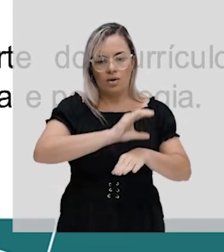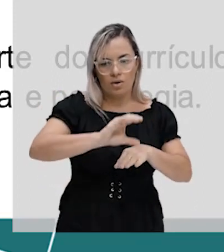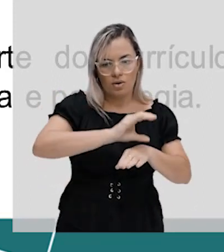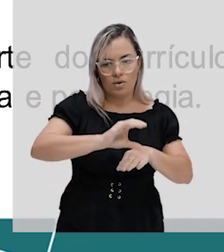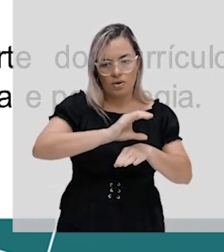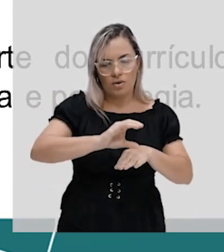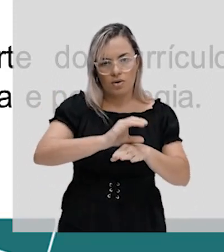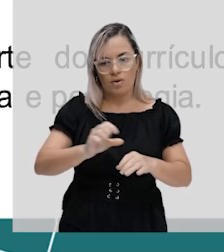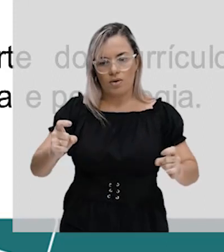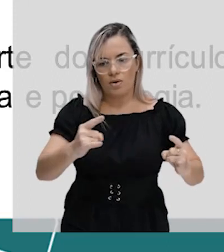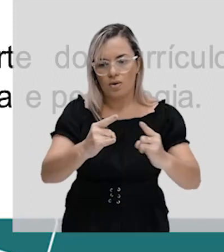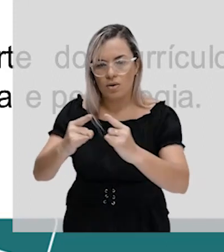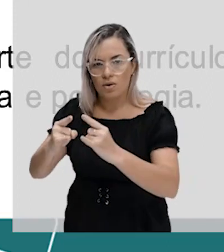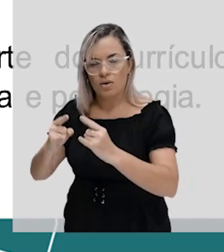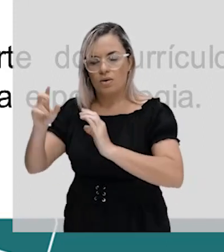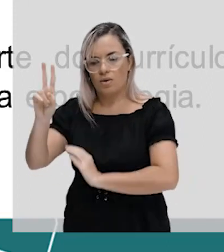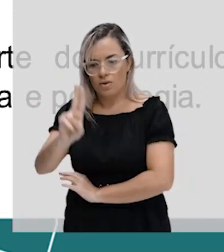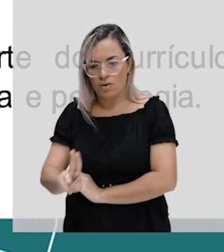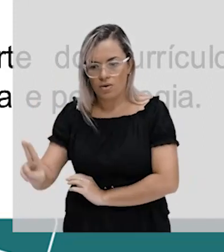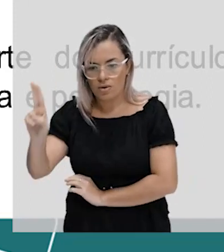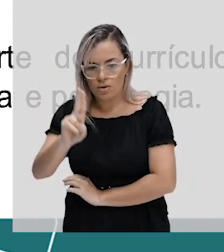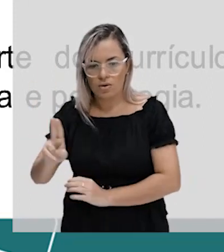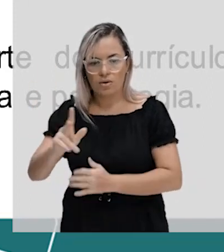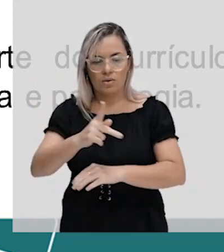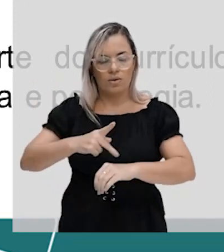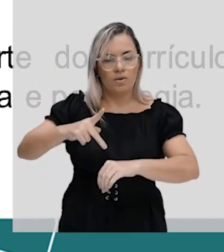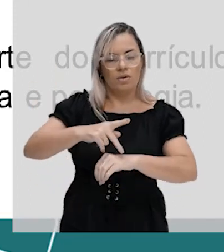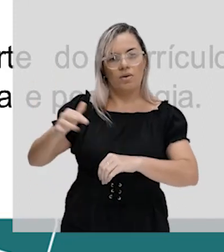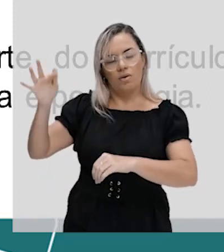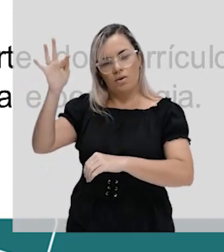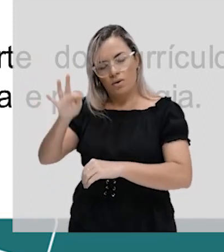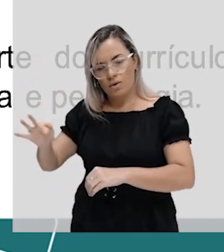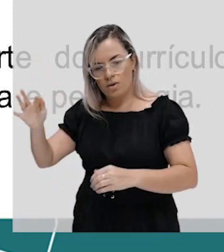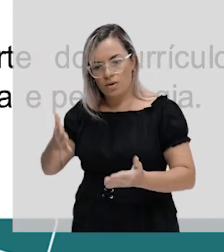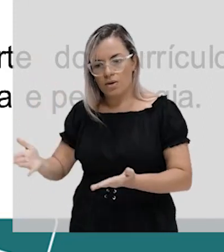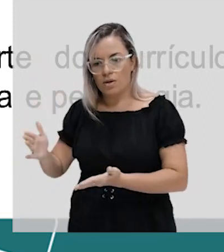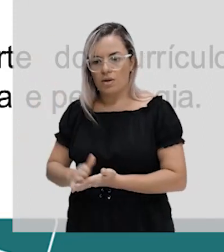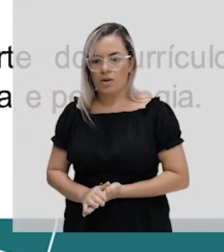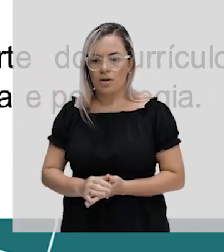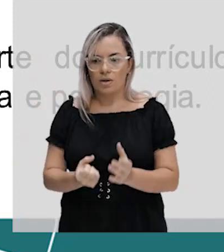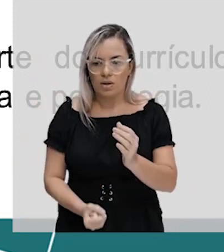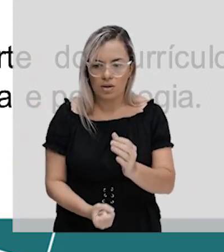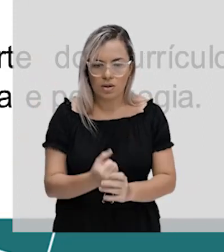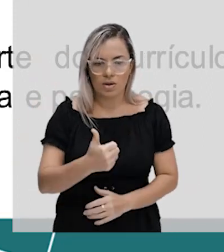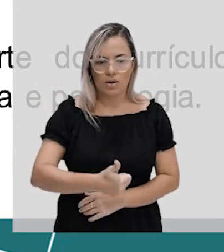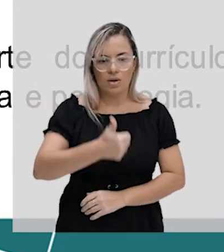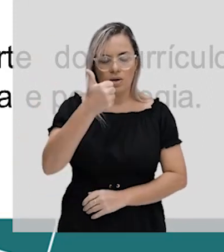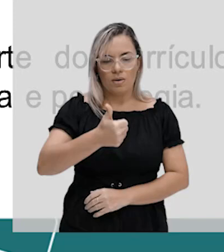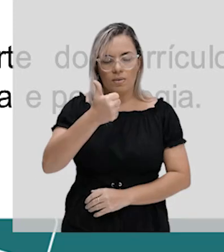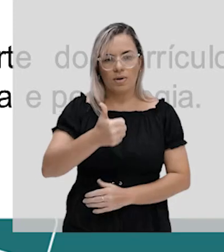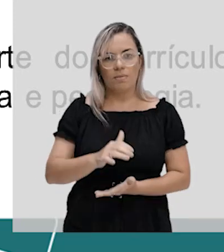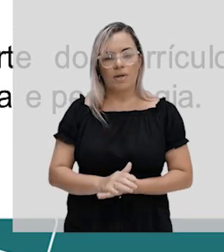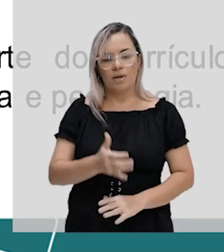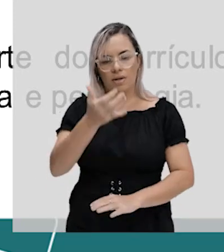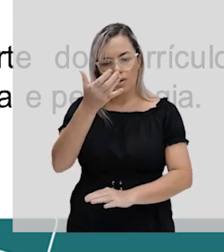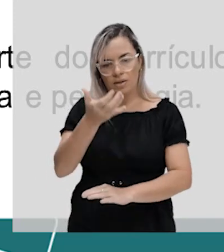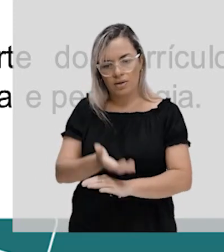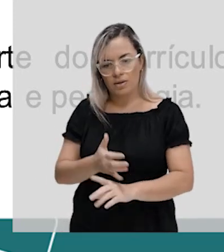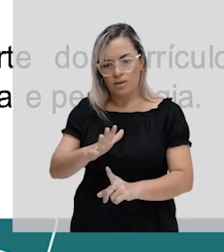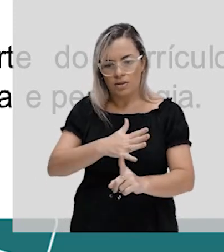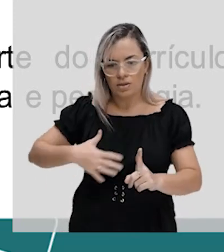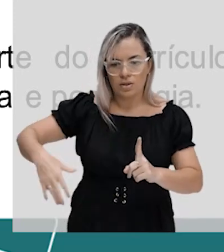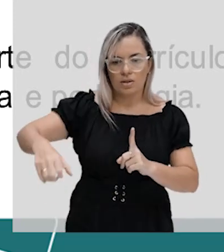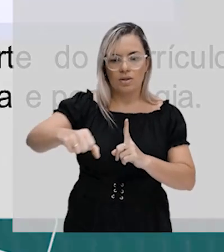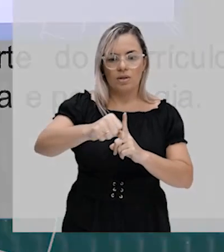instituição, na Universidade de Bordeaux, na França, que ele criou a primeira cadeira de sociologia no ensino superior.